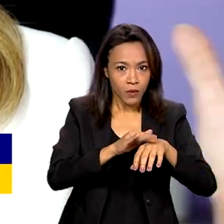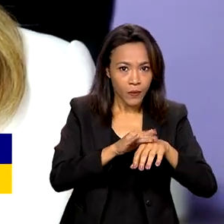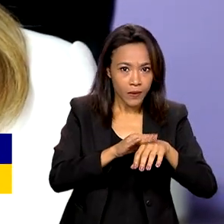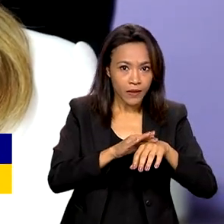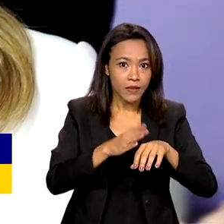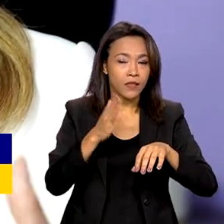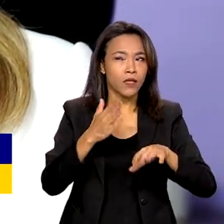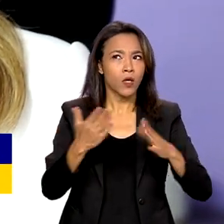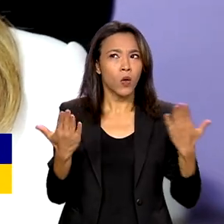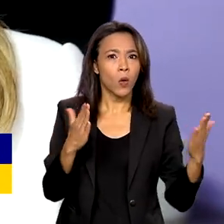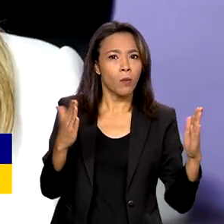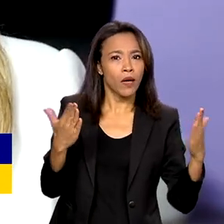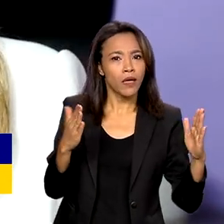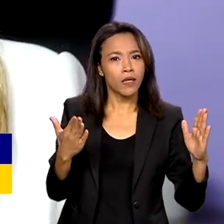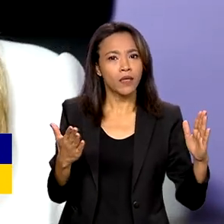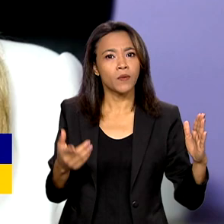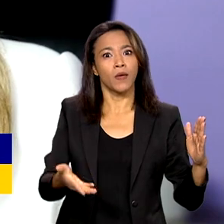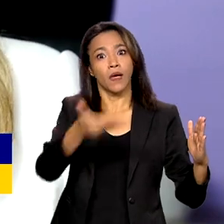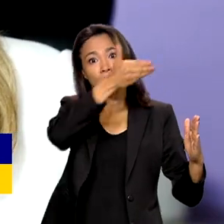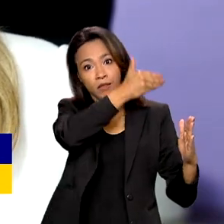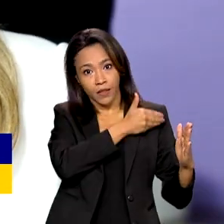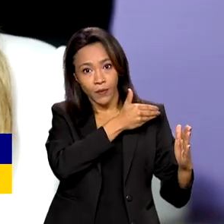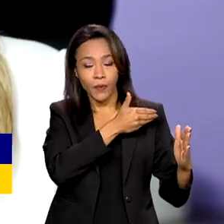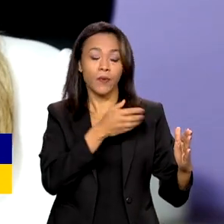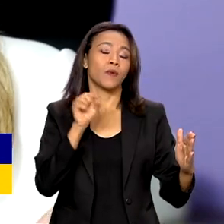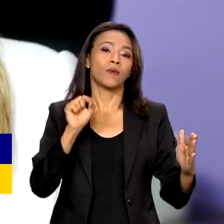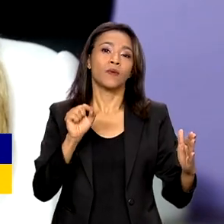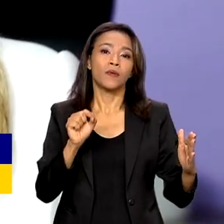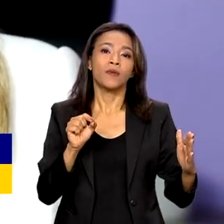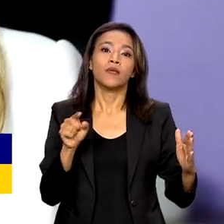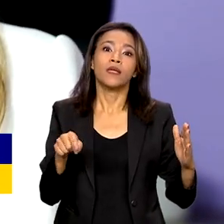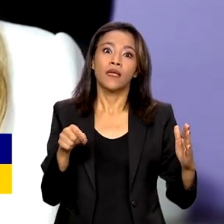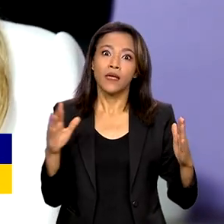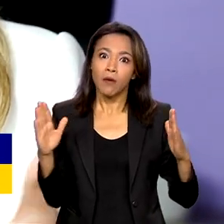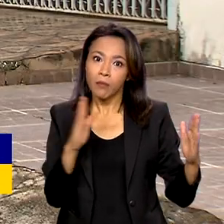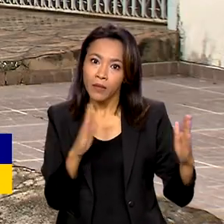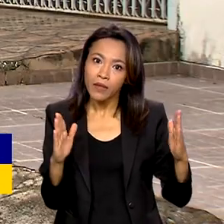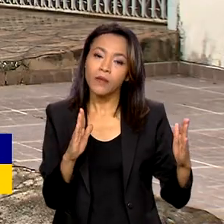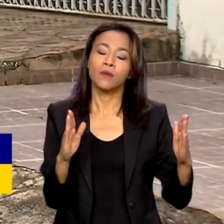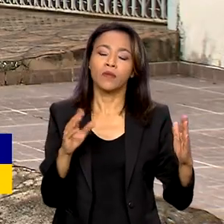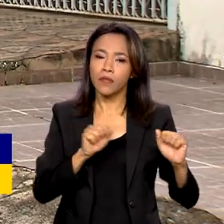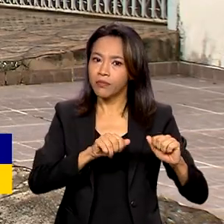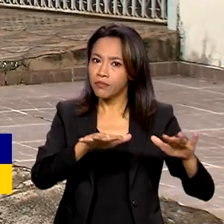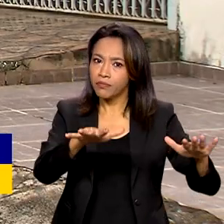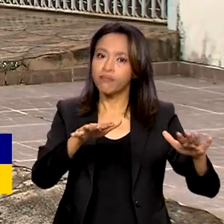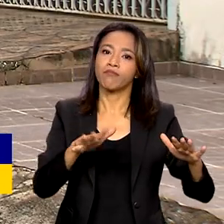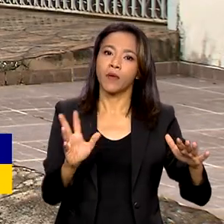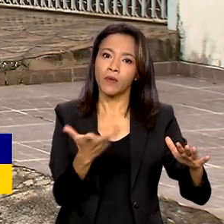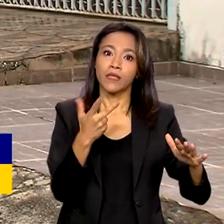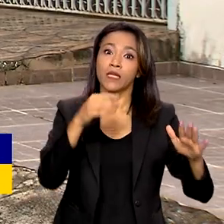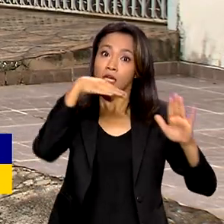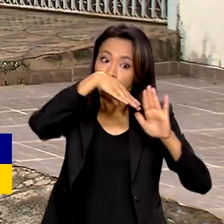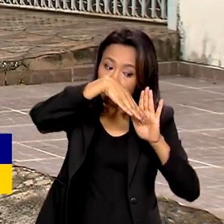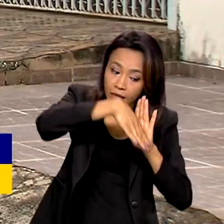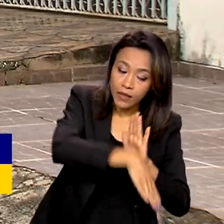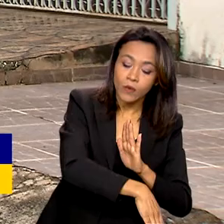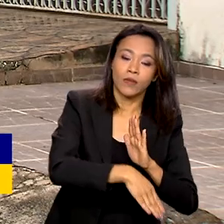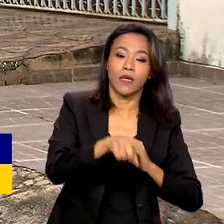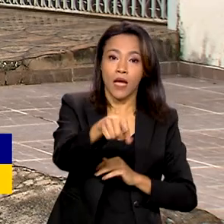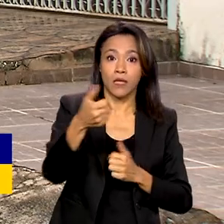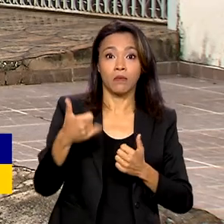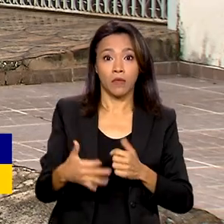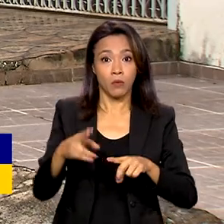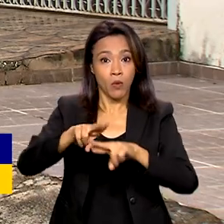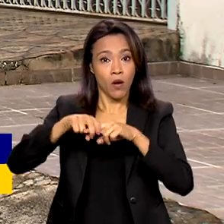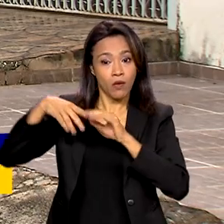anterior ao período que nós estamos chamando na de um período epidêmico por causa dessa queda no registro de casos